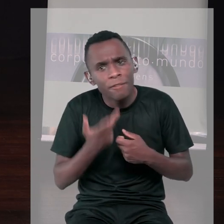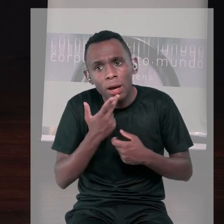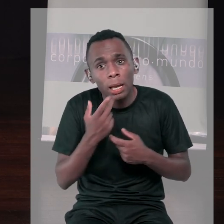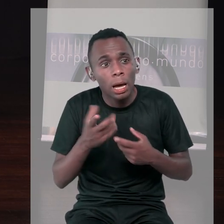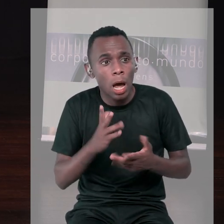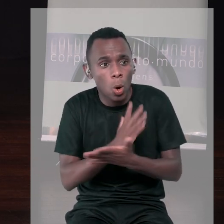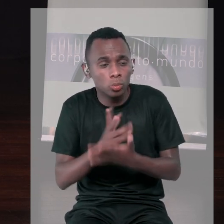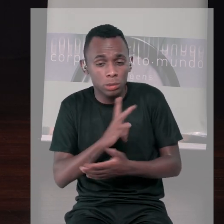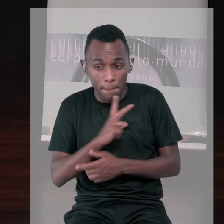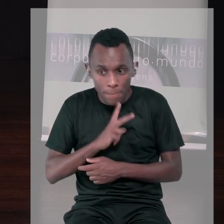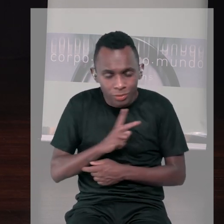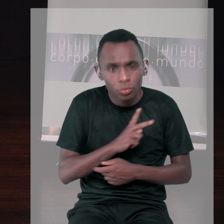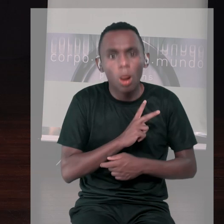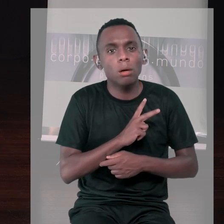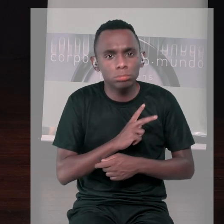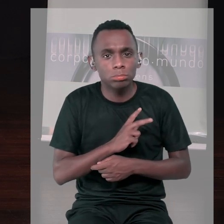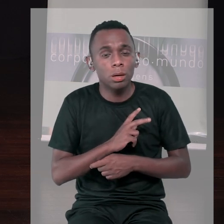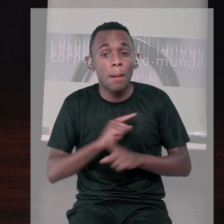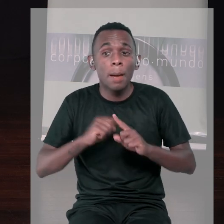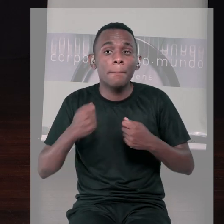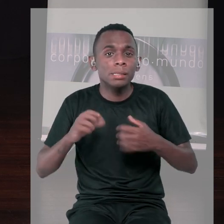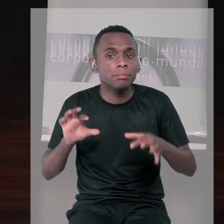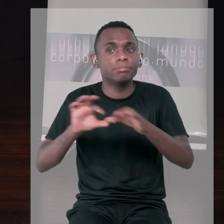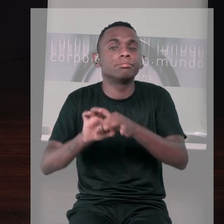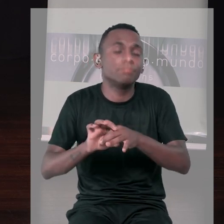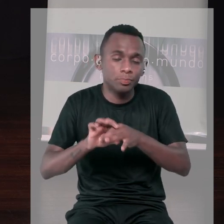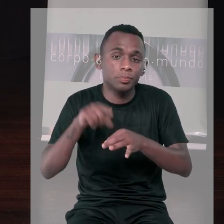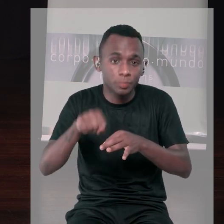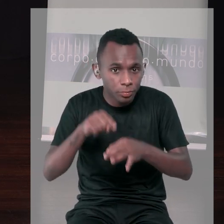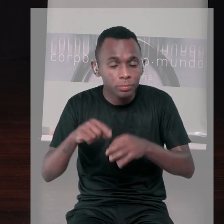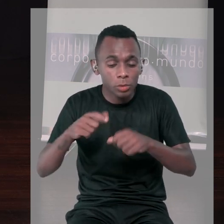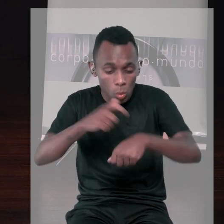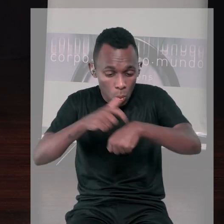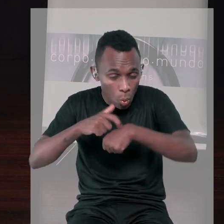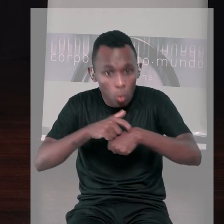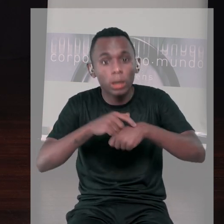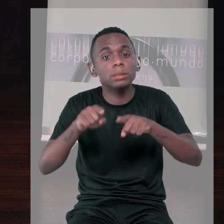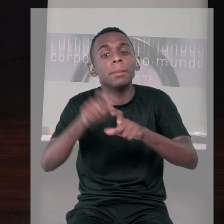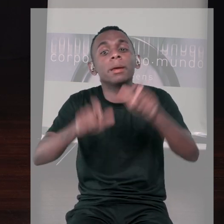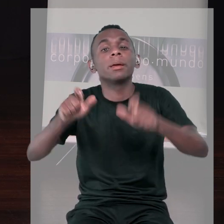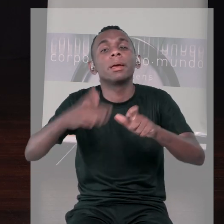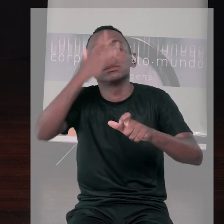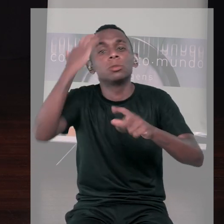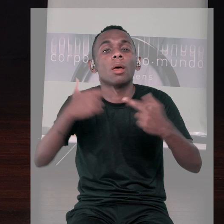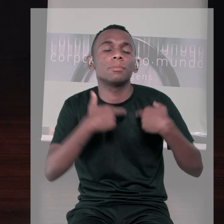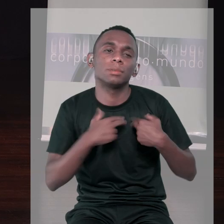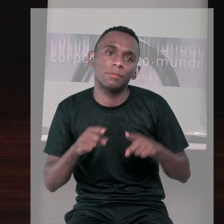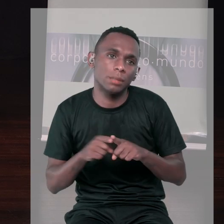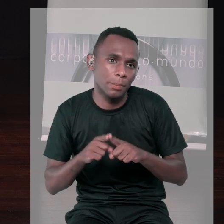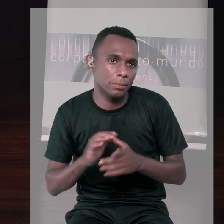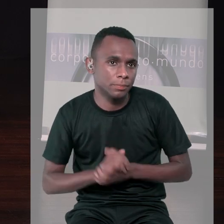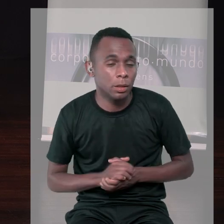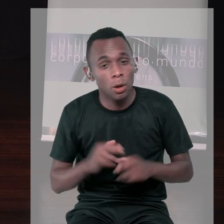história sem se reportar a especificidade do tempo e dos atores envolvidos. E isso explica a necessidade de